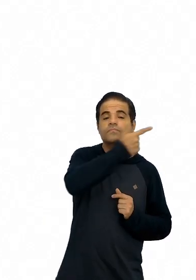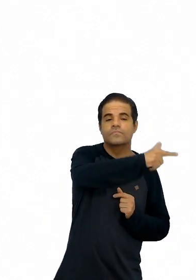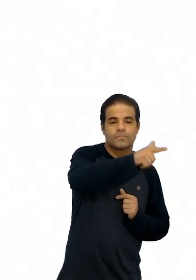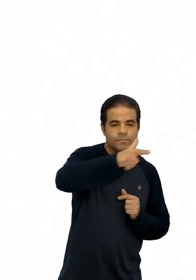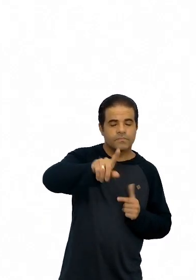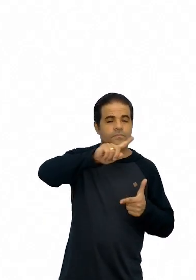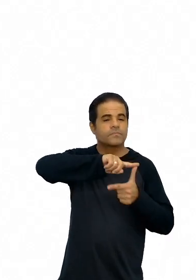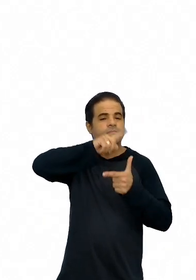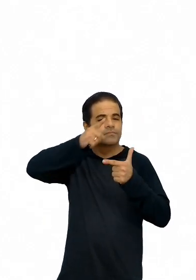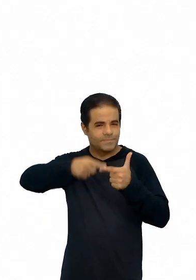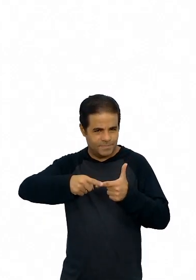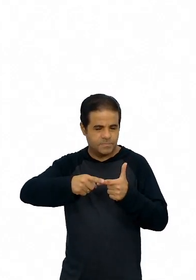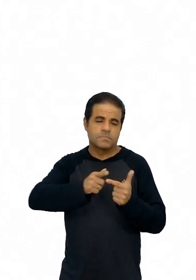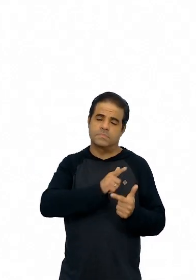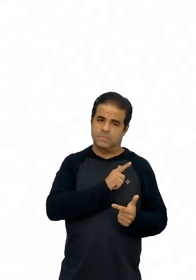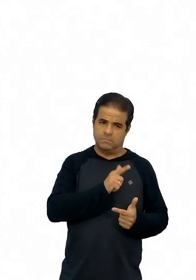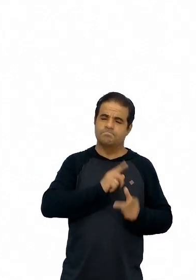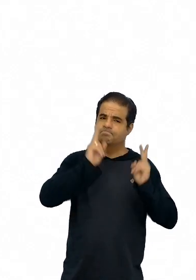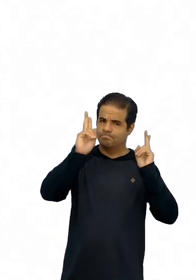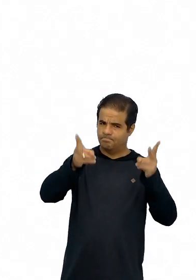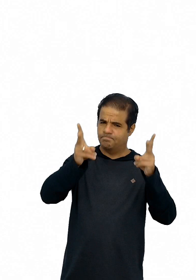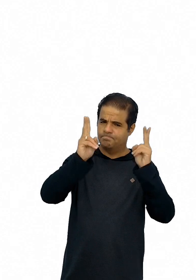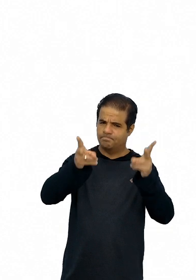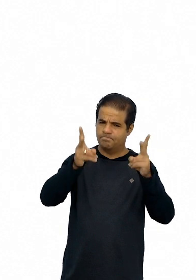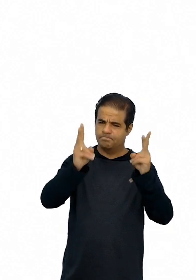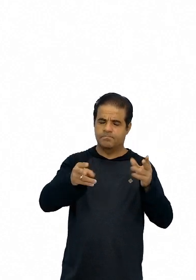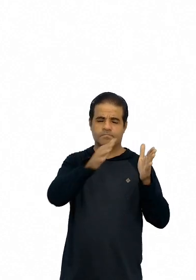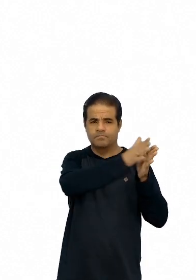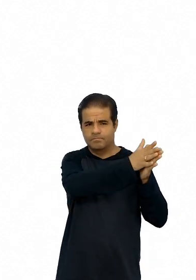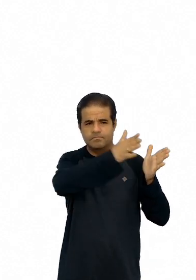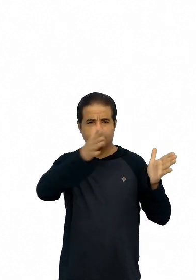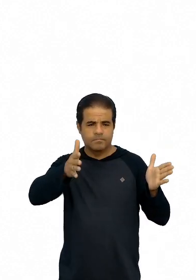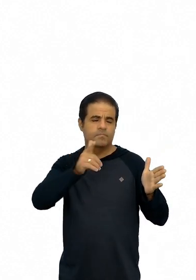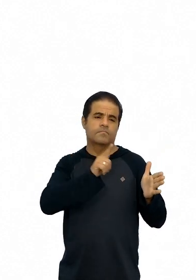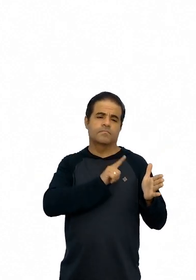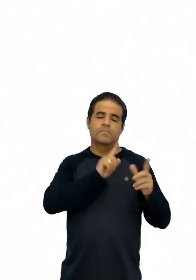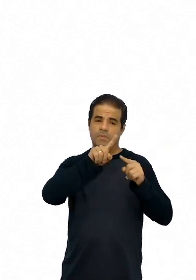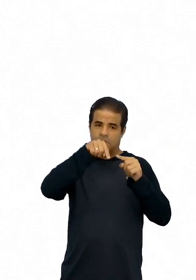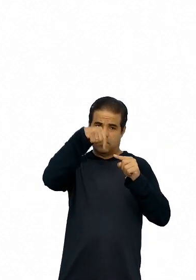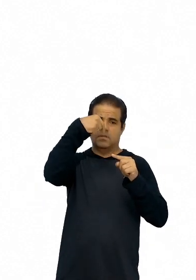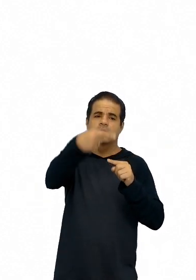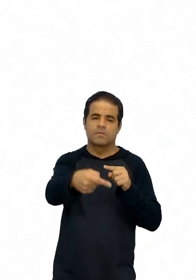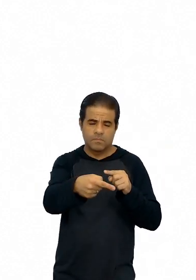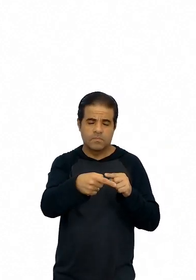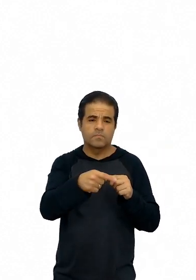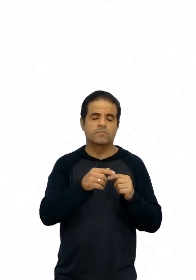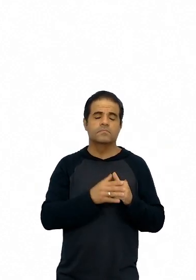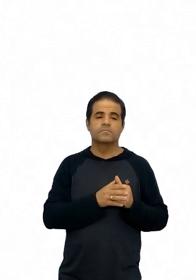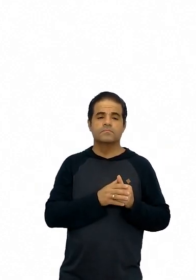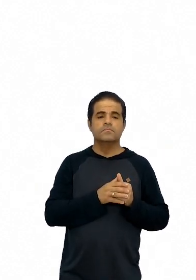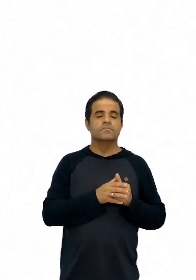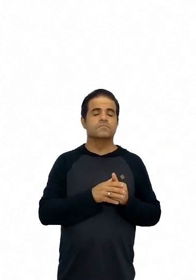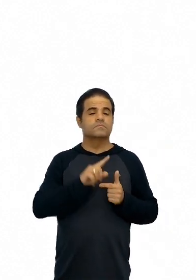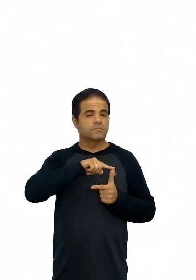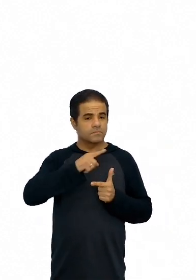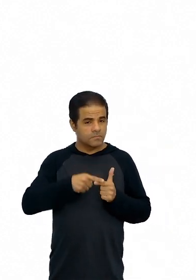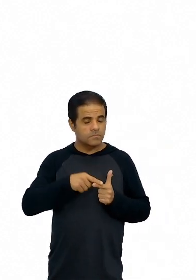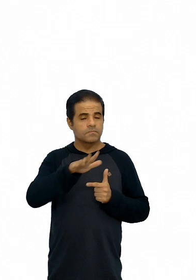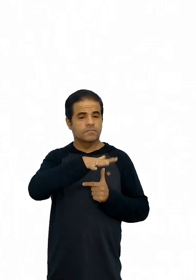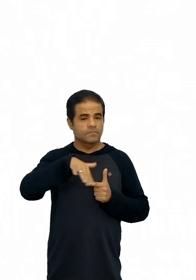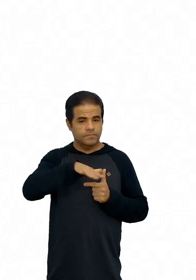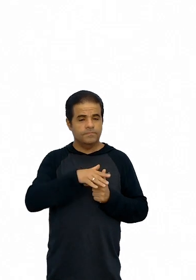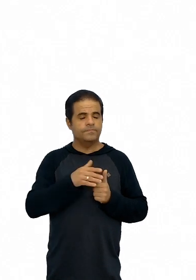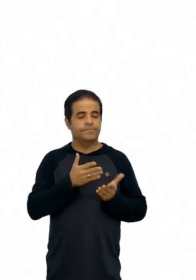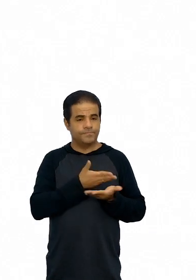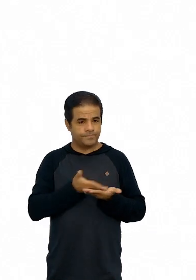outros ângulos, né, nessa mesma figura, né, depois que eles fazem, né, que é o ângulo formado ali